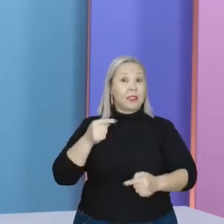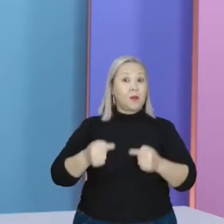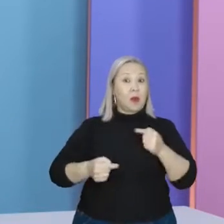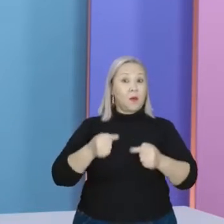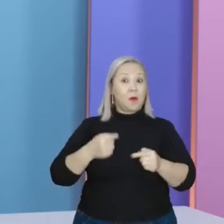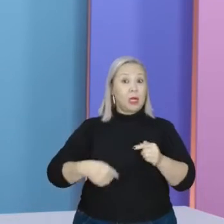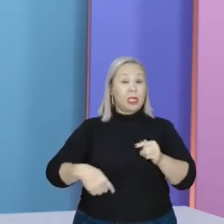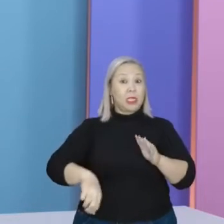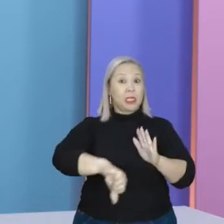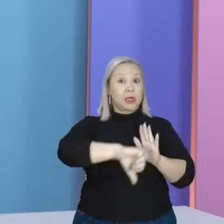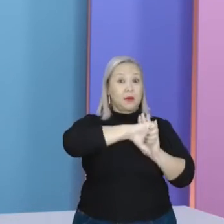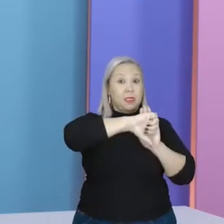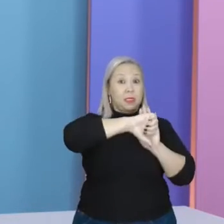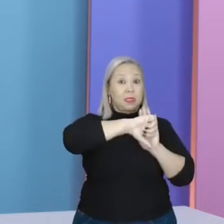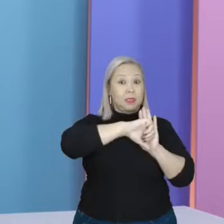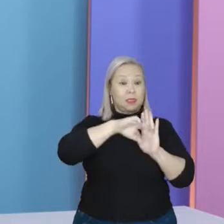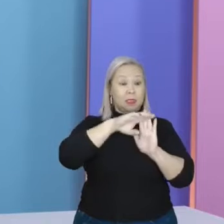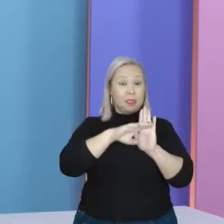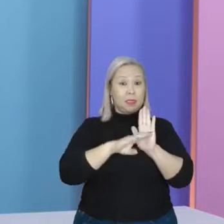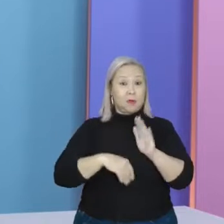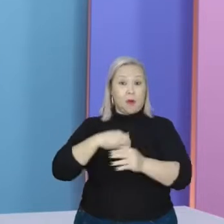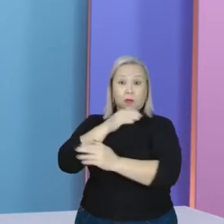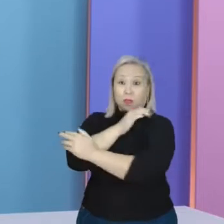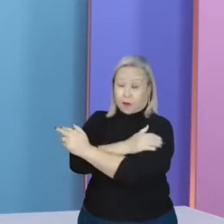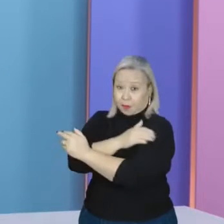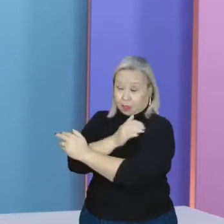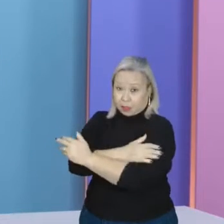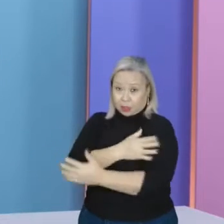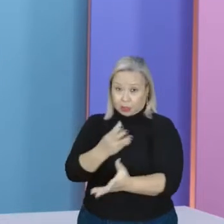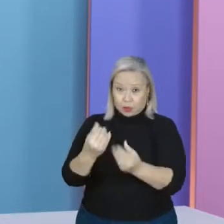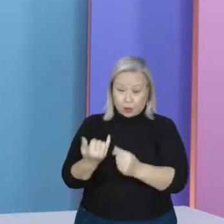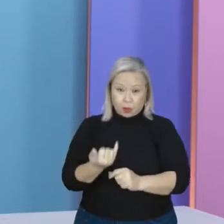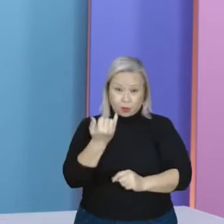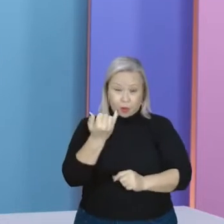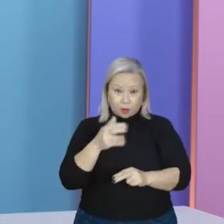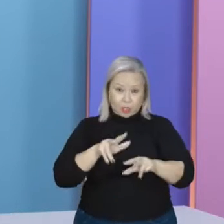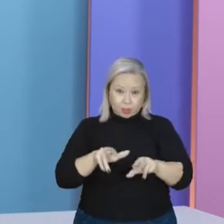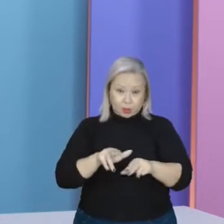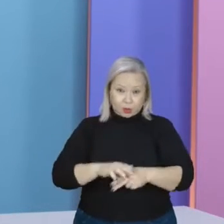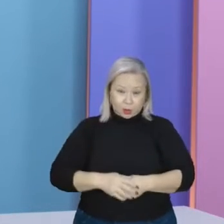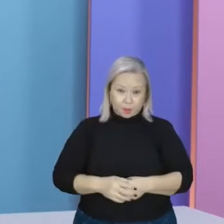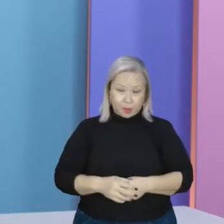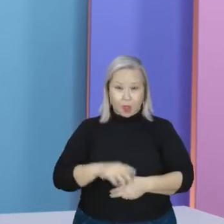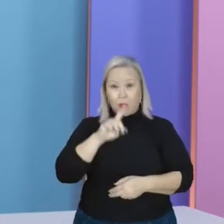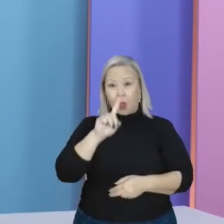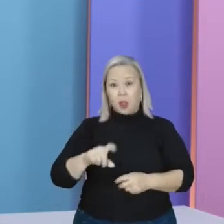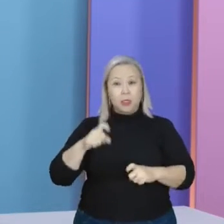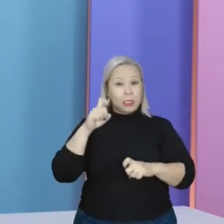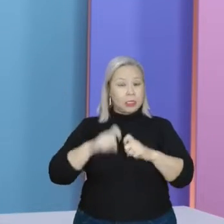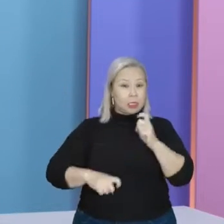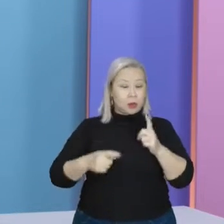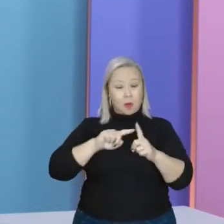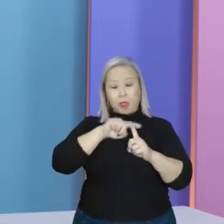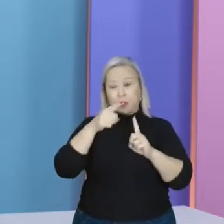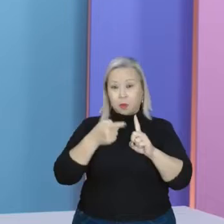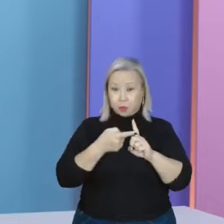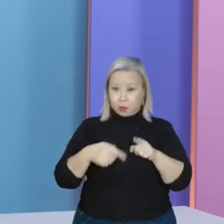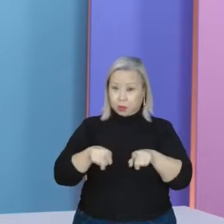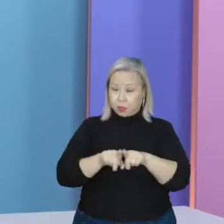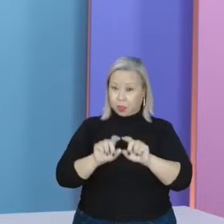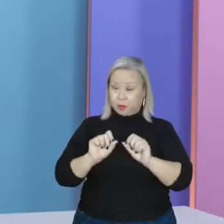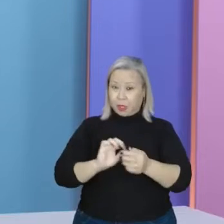criminalizante das pautas feministas, que são muito importantes, como direitos sexuais e